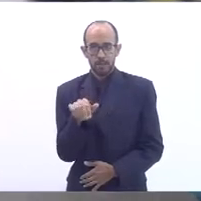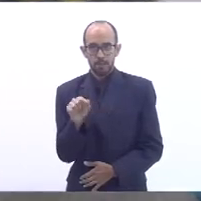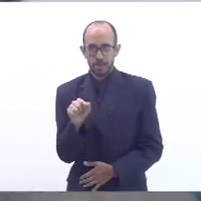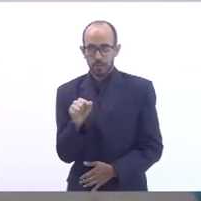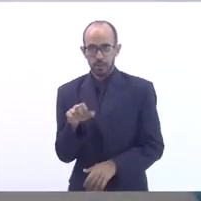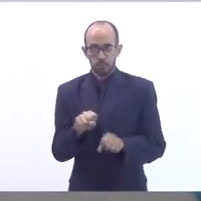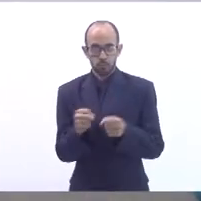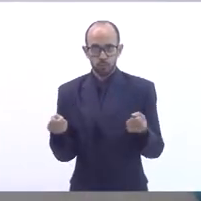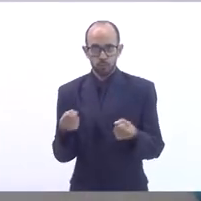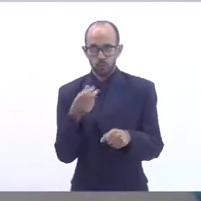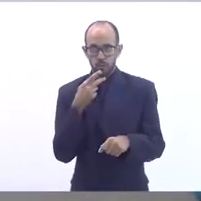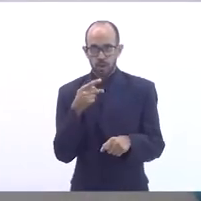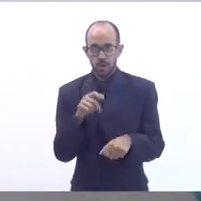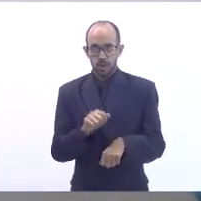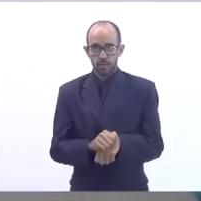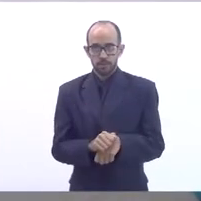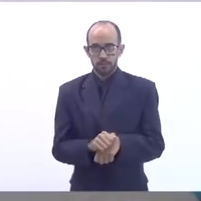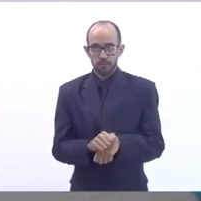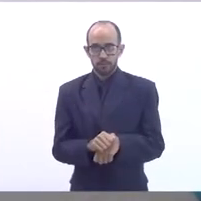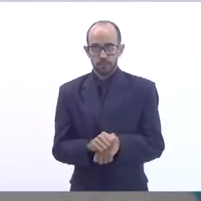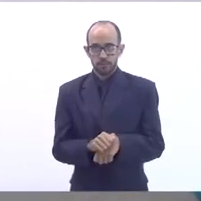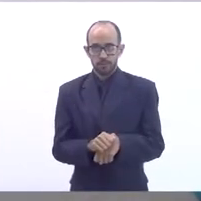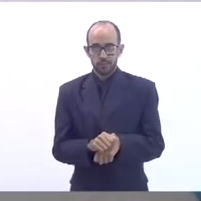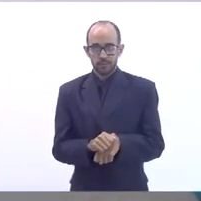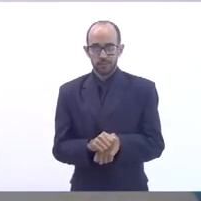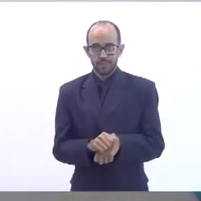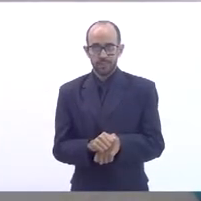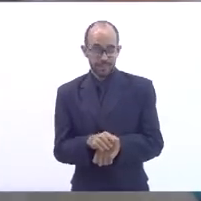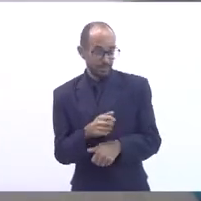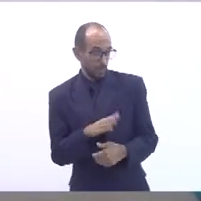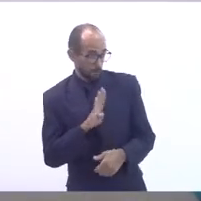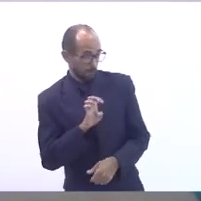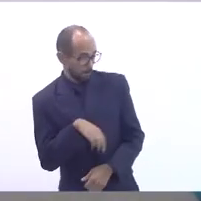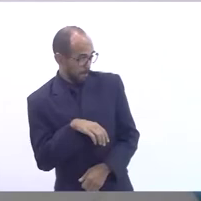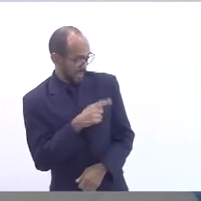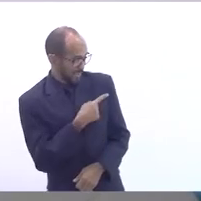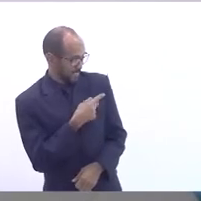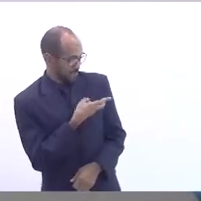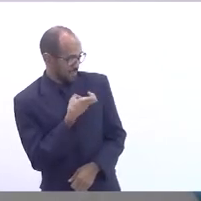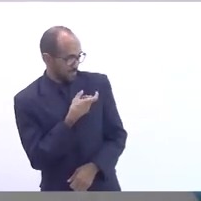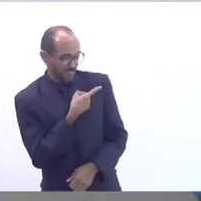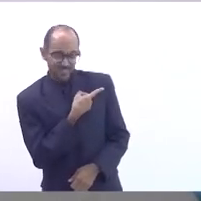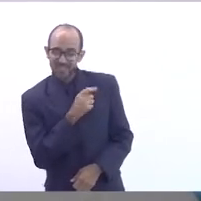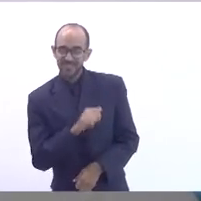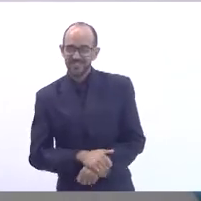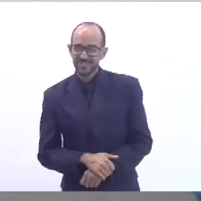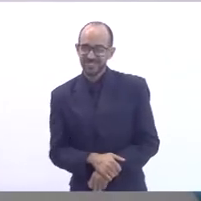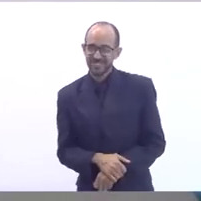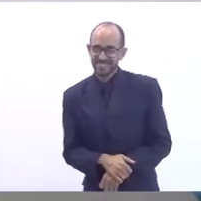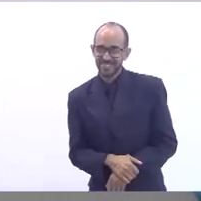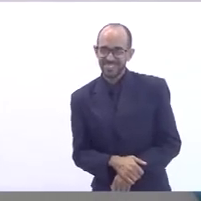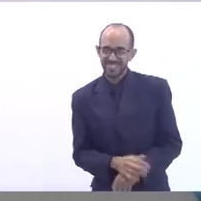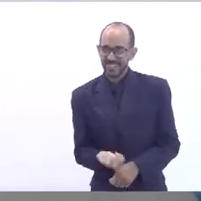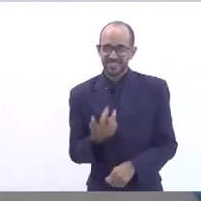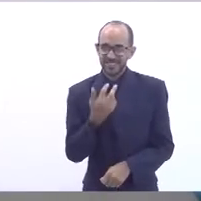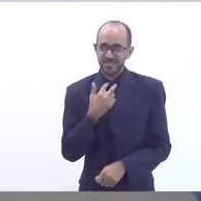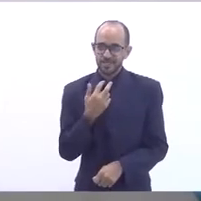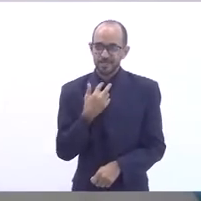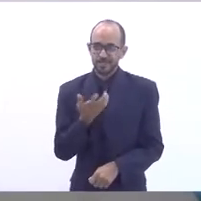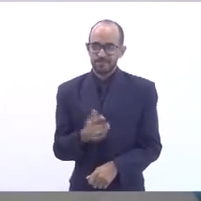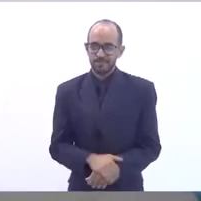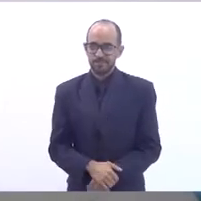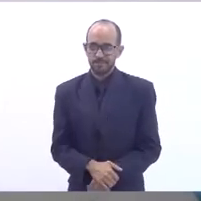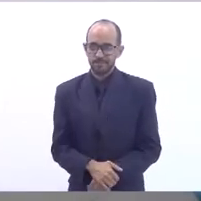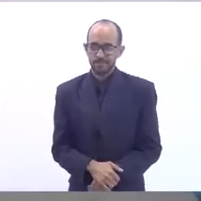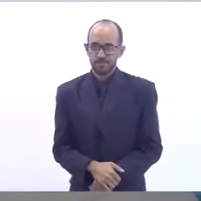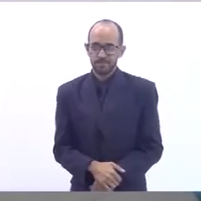uma dosagem ideal Ah tá bom Estão bem para caramba né não posso questionar isso e